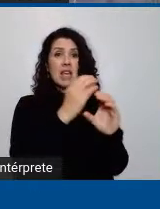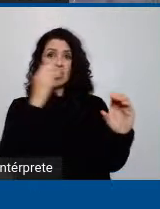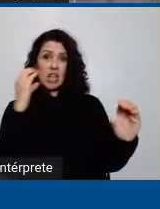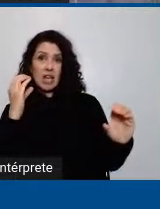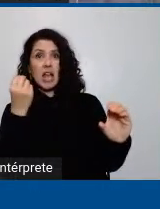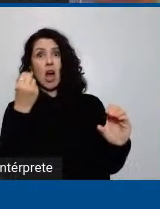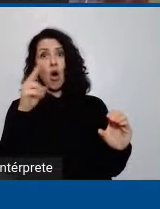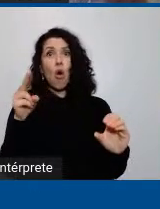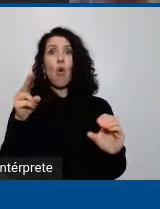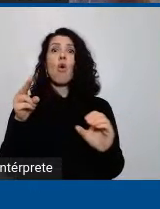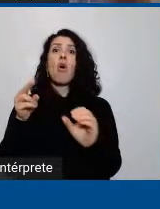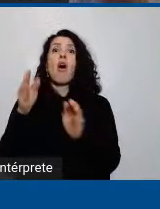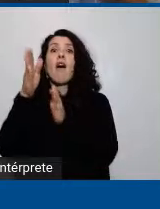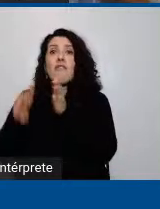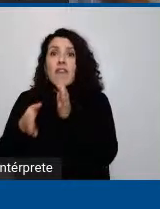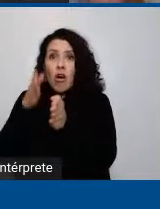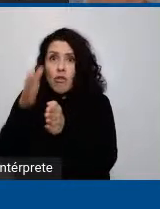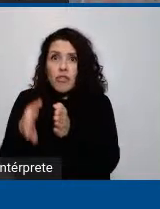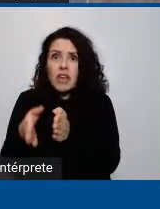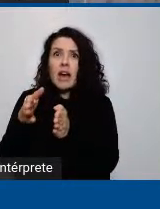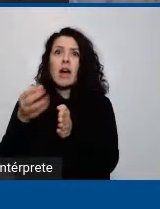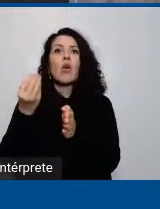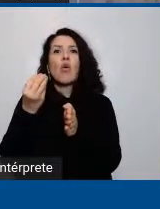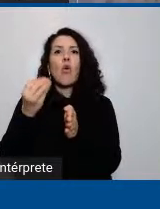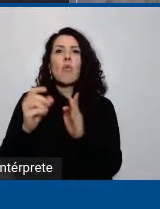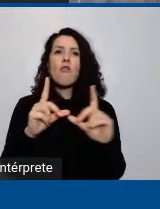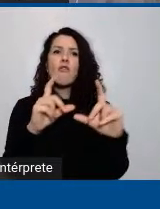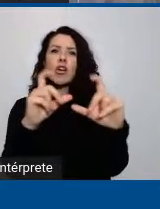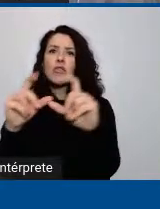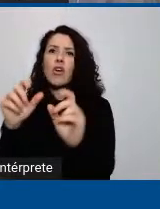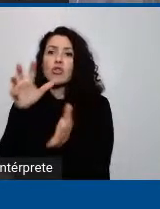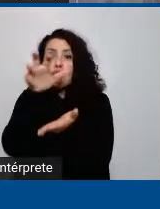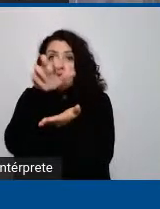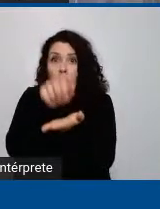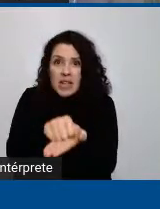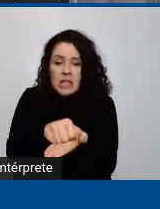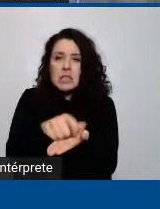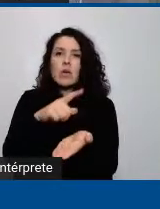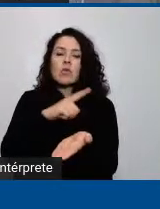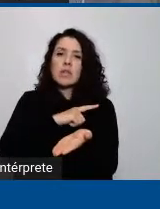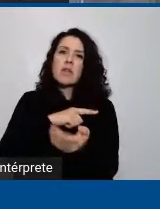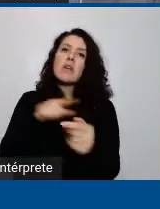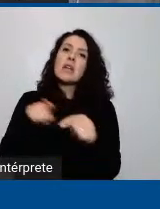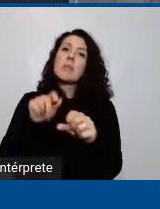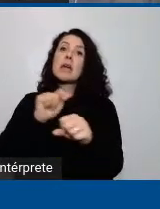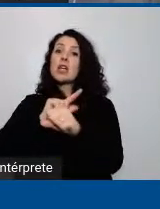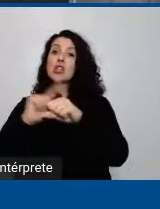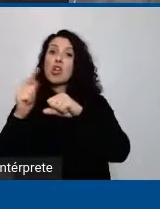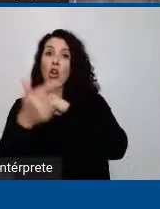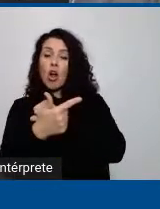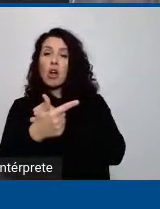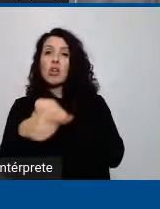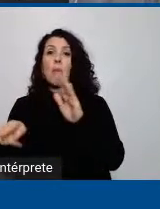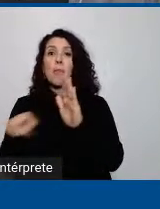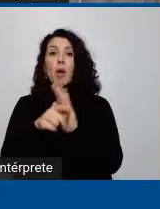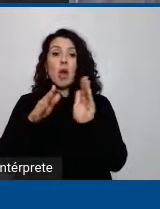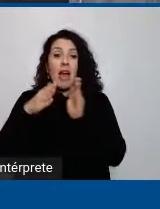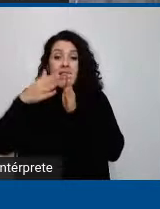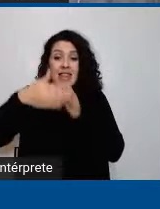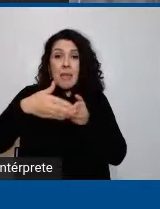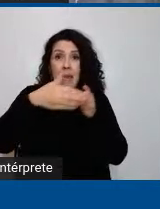das ferrovias, documentação das ferrovias, a Comissão Geológica, como fotógrafo da Marinha Imperial,